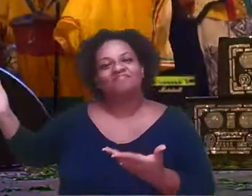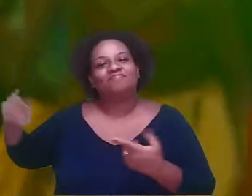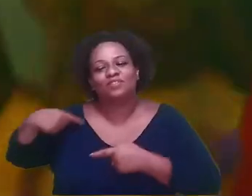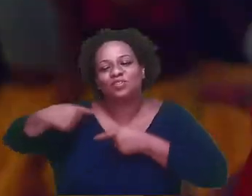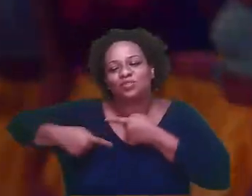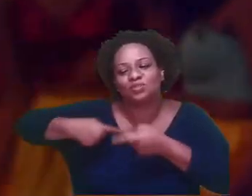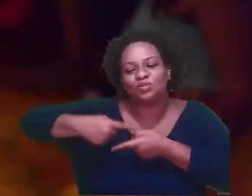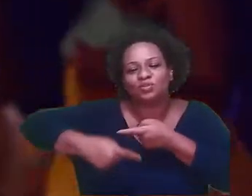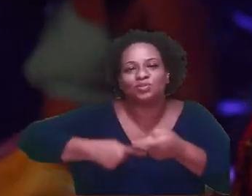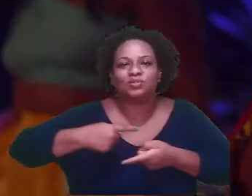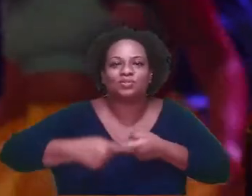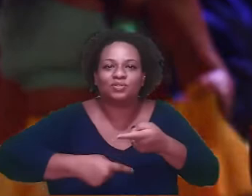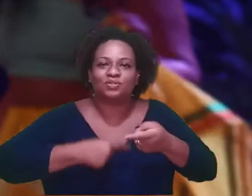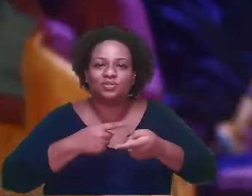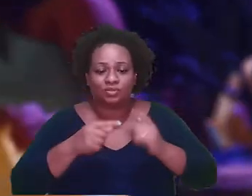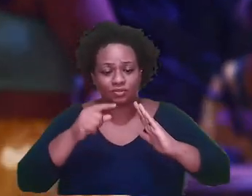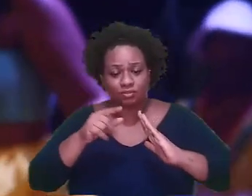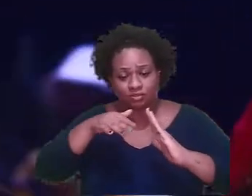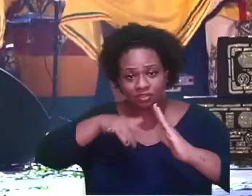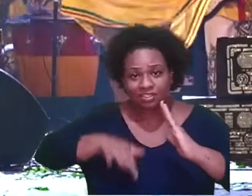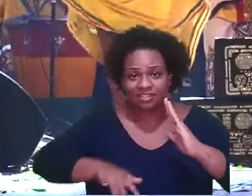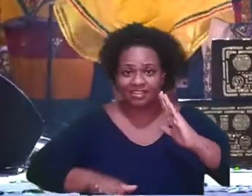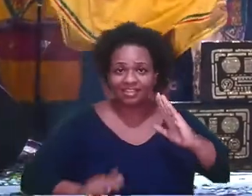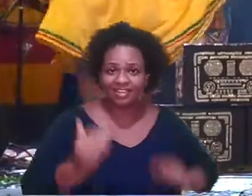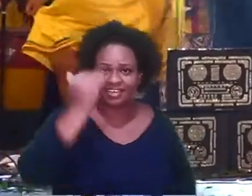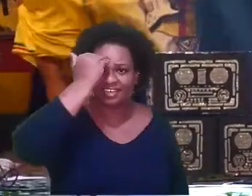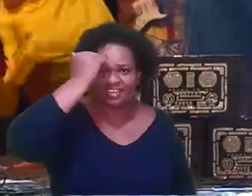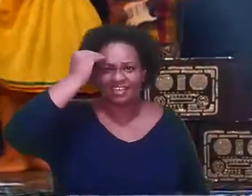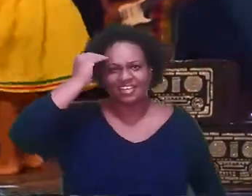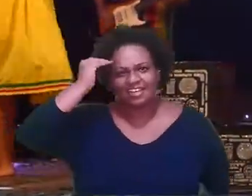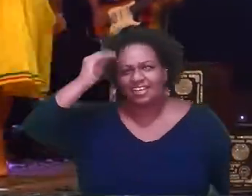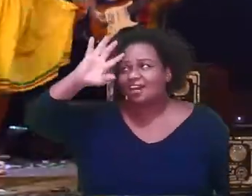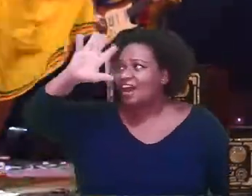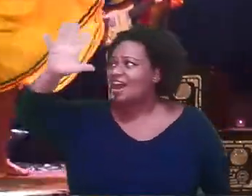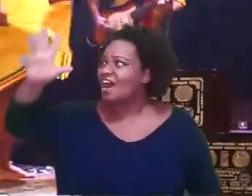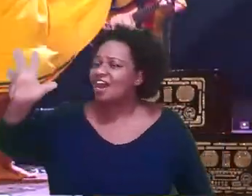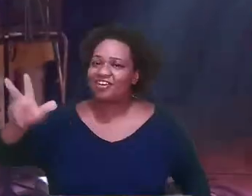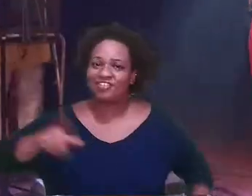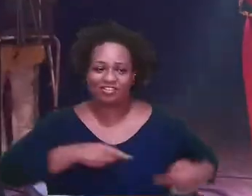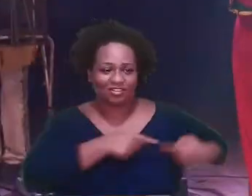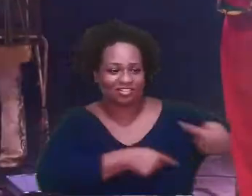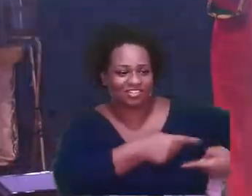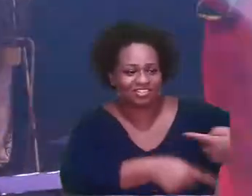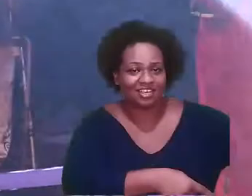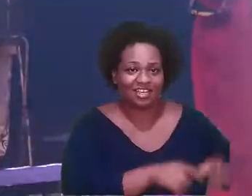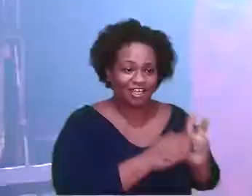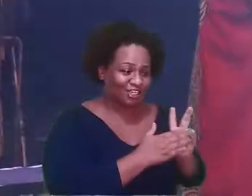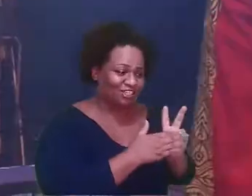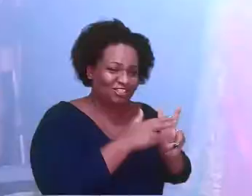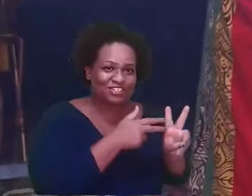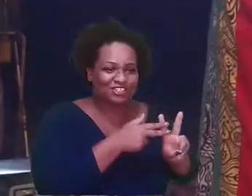Brasil. Trago aqui meu filho, Oxaguian. Trago aqui minha